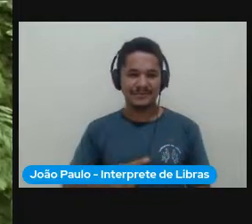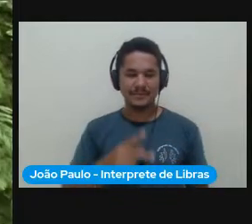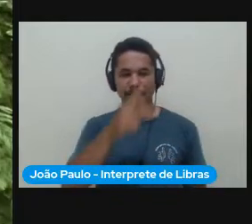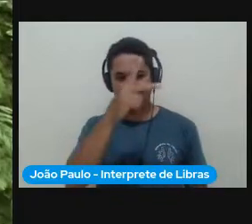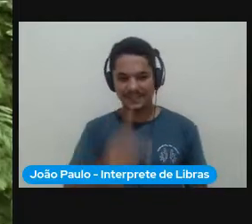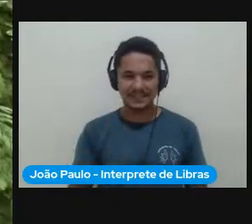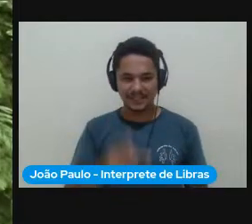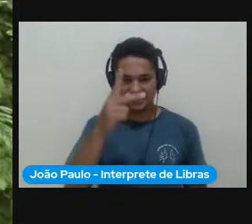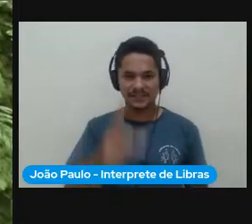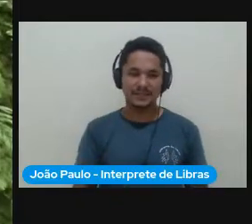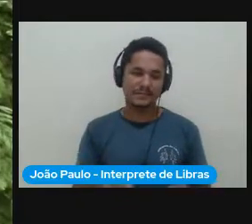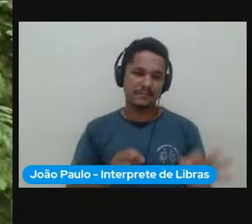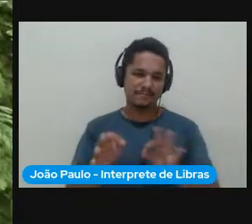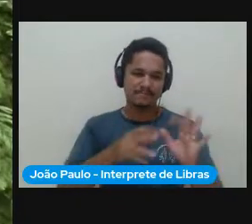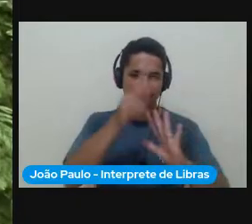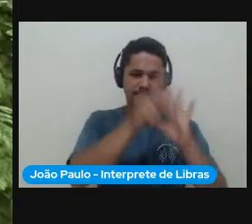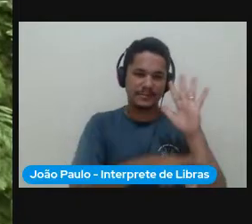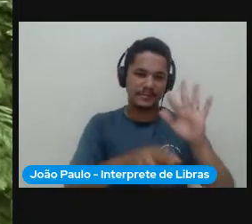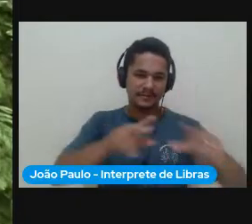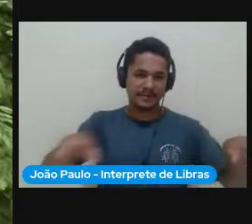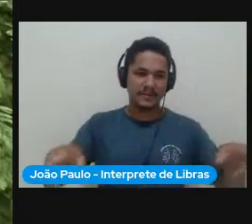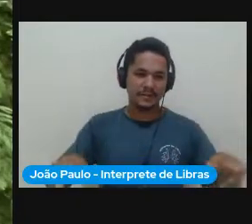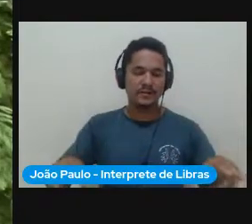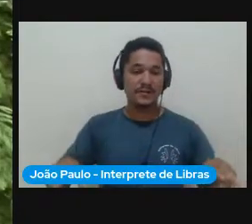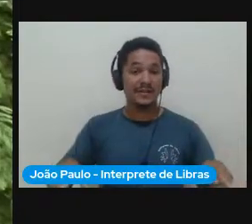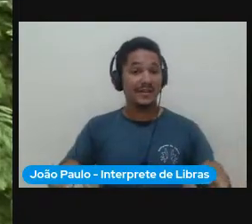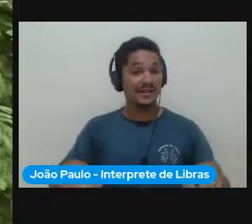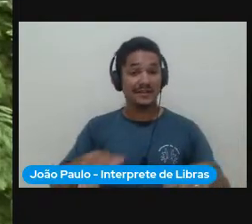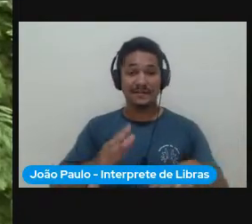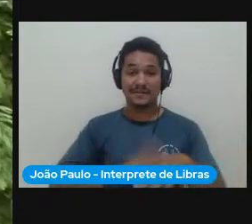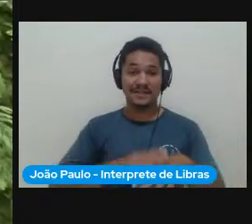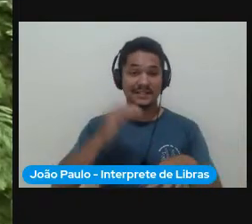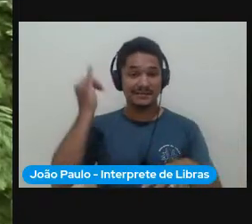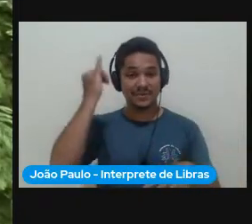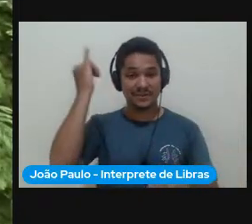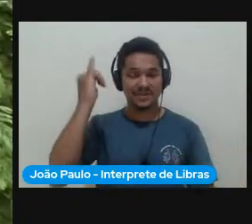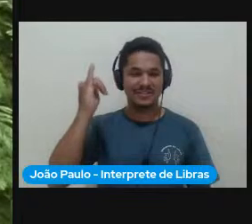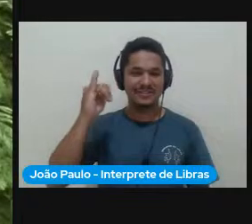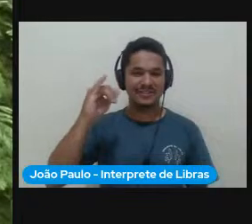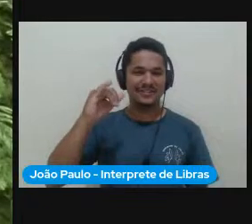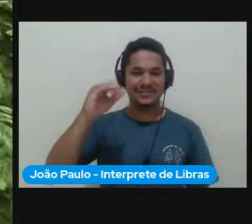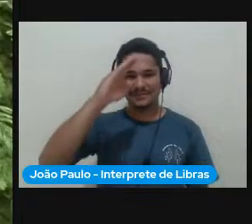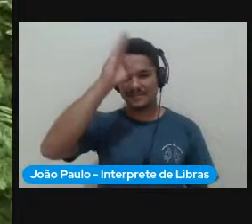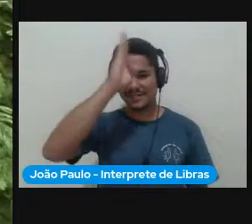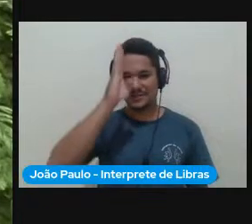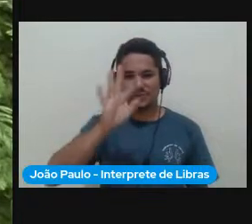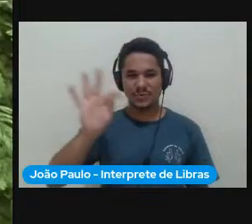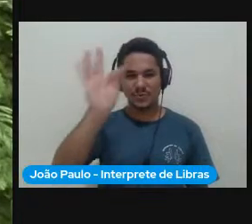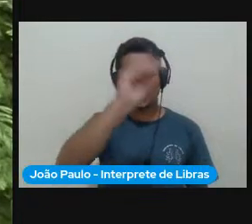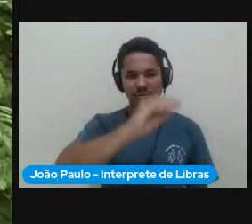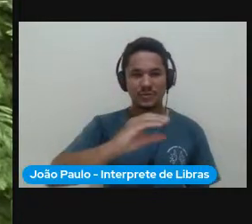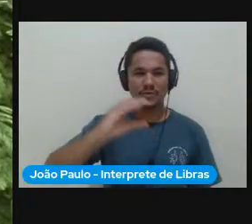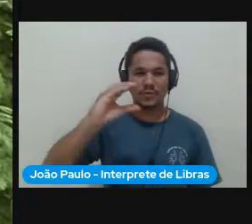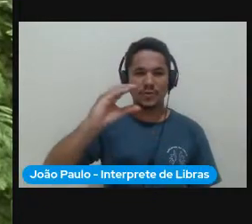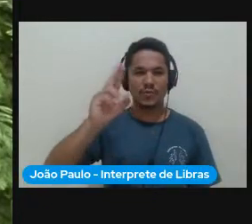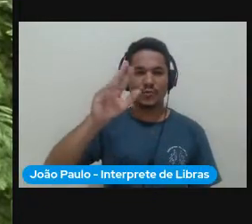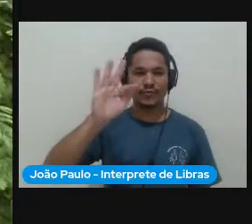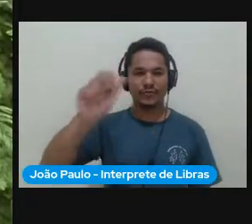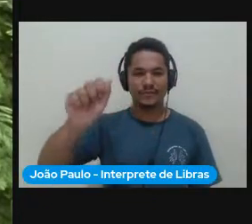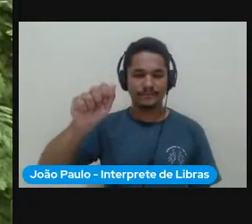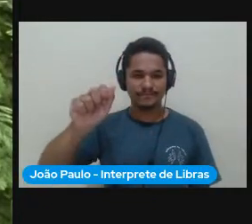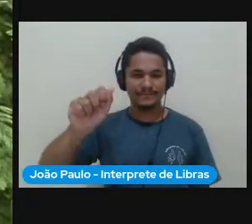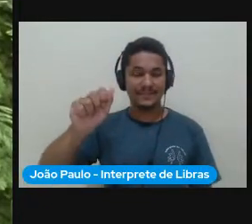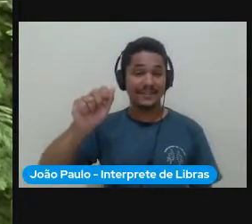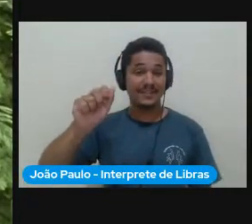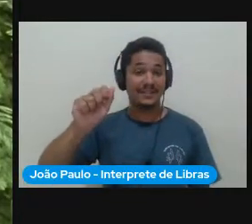maior instituição mais renomada do país, que é a CUFA, Central Única das Favelas. Nós estamos em todos os estados,